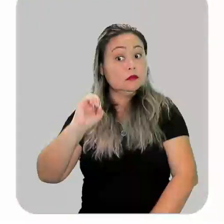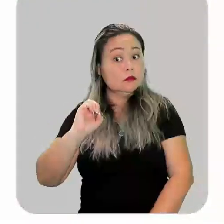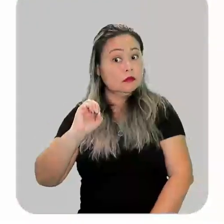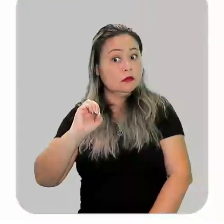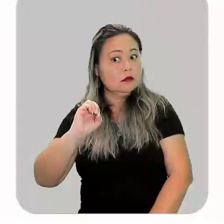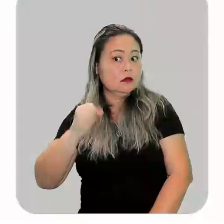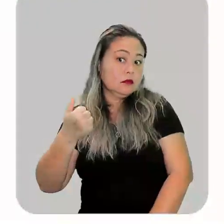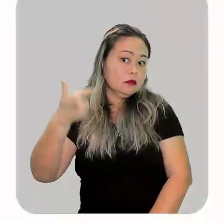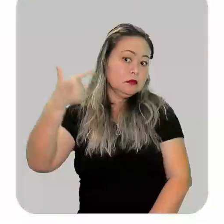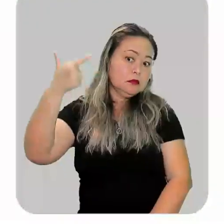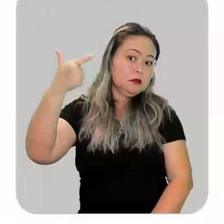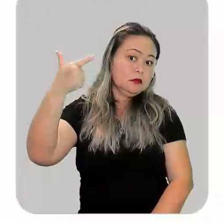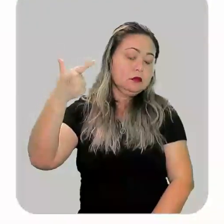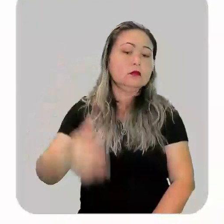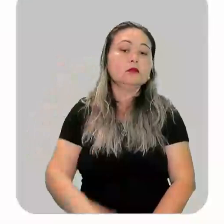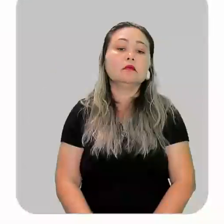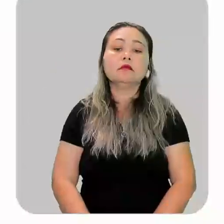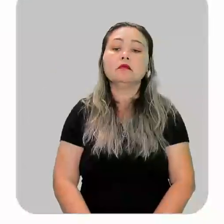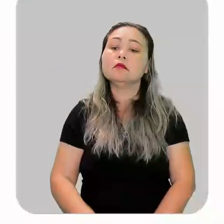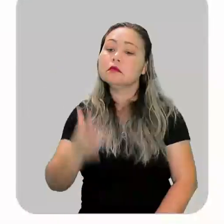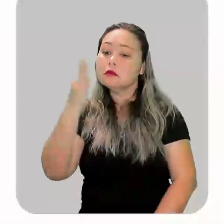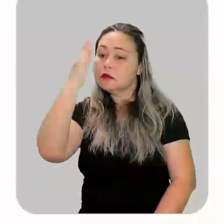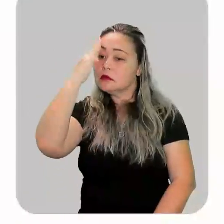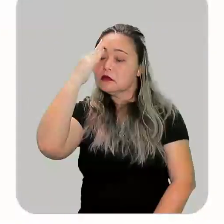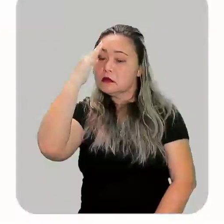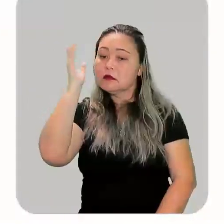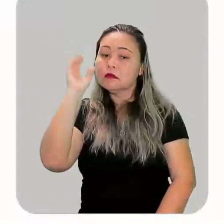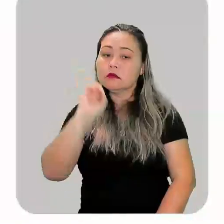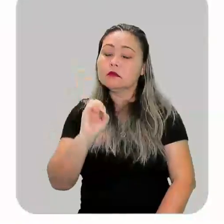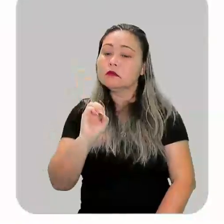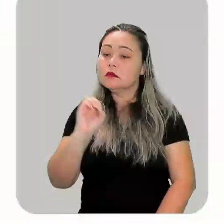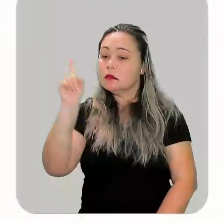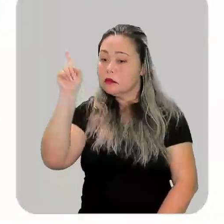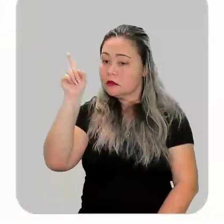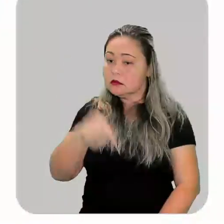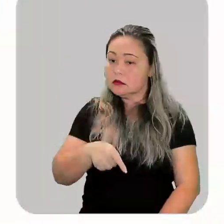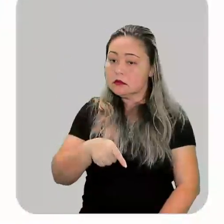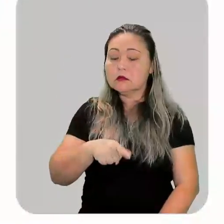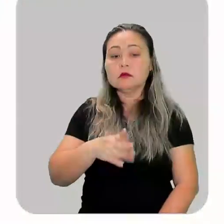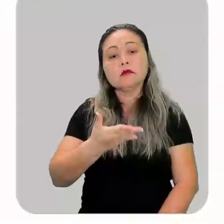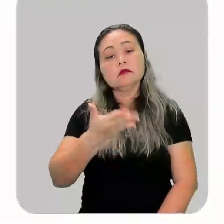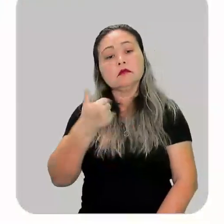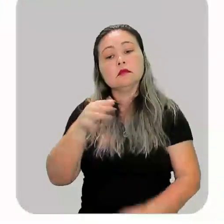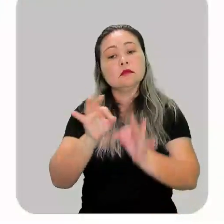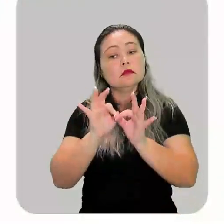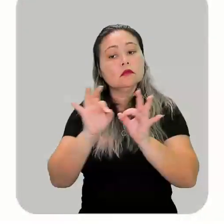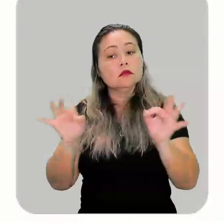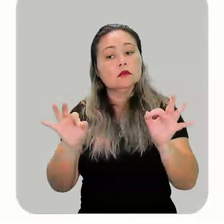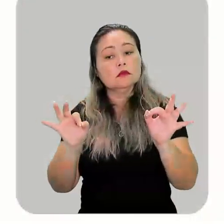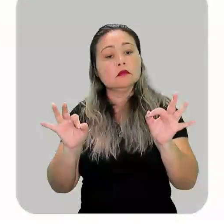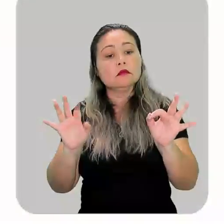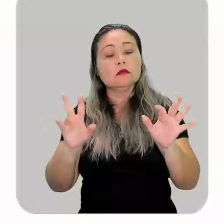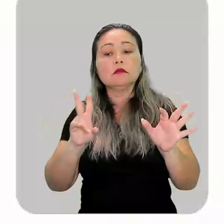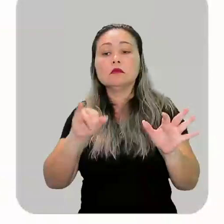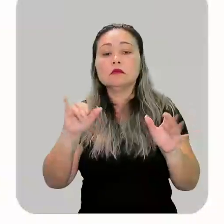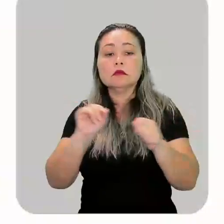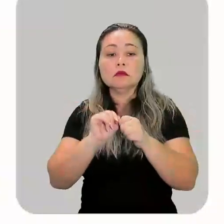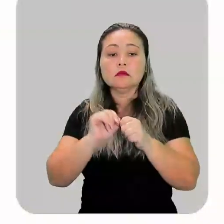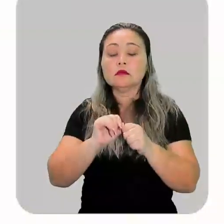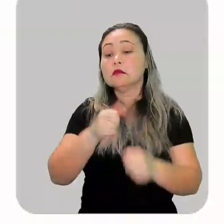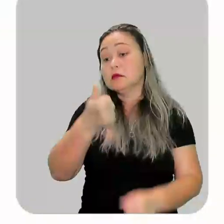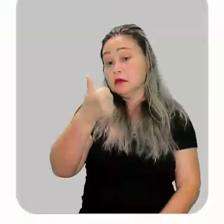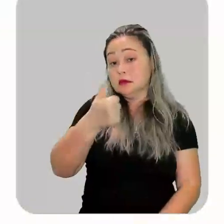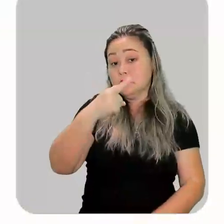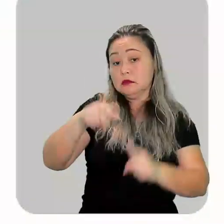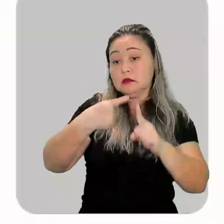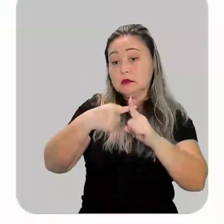0. 0 ao quadrado. A gente já sabe que a parte que zera elimina, né? Vamos lá. A distância vai ser 1 ao quadrado